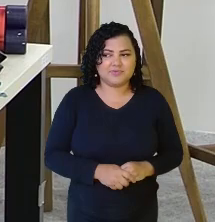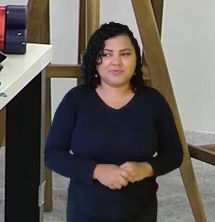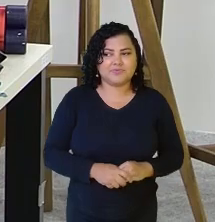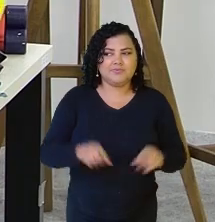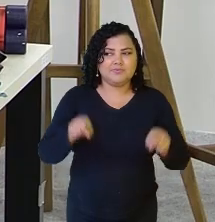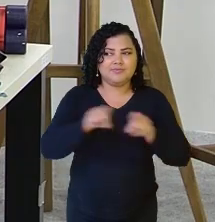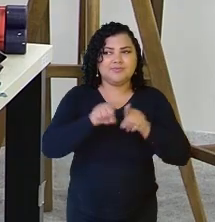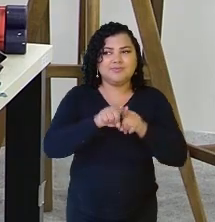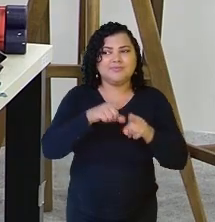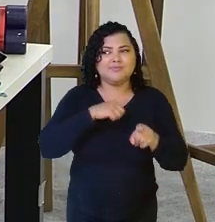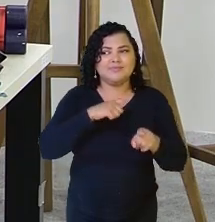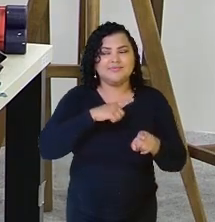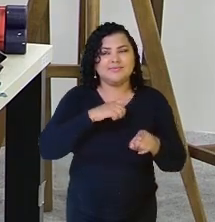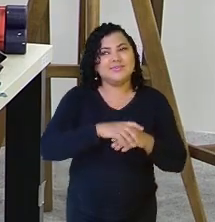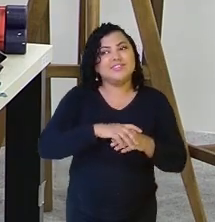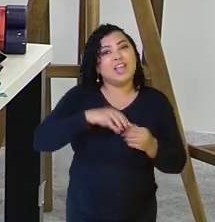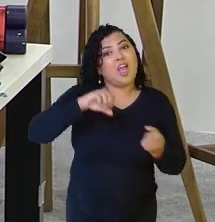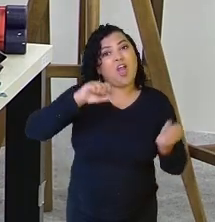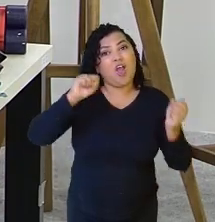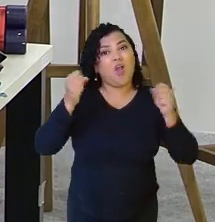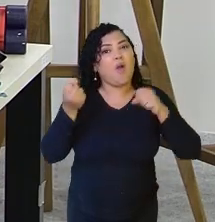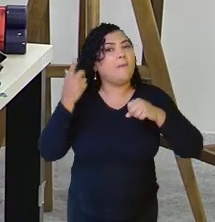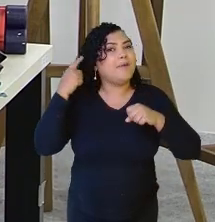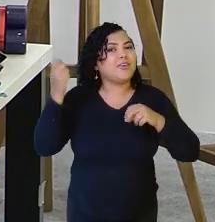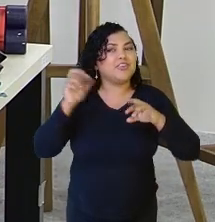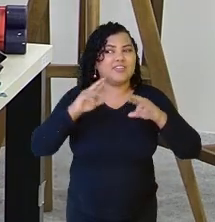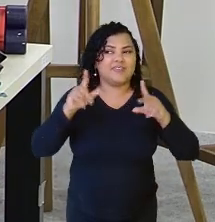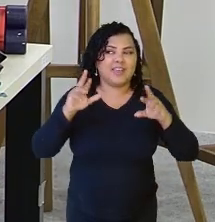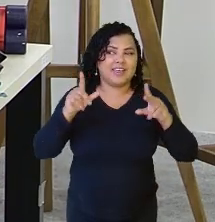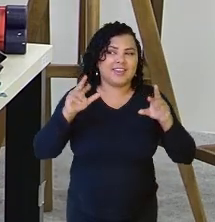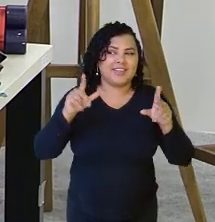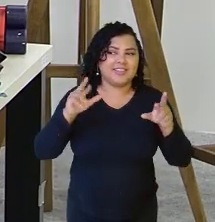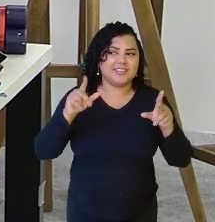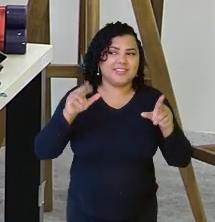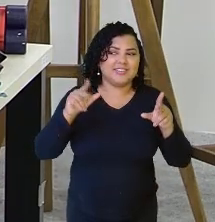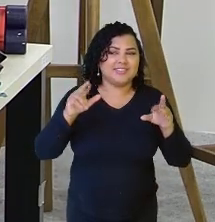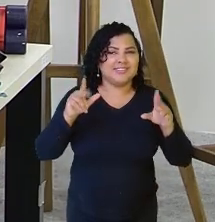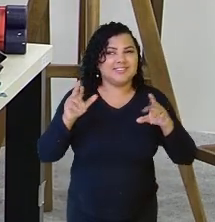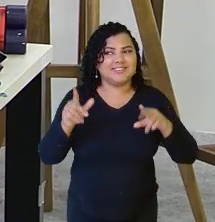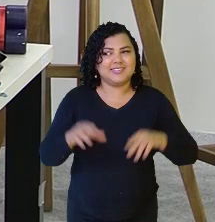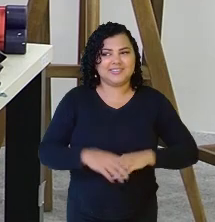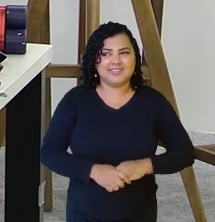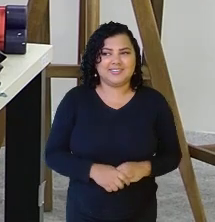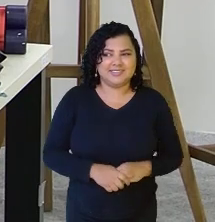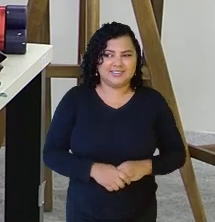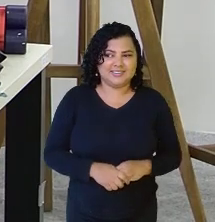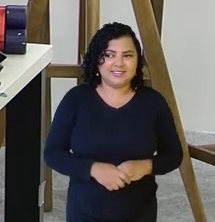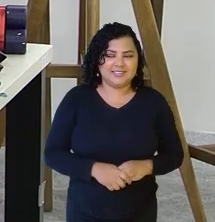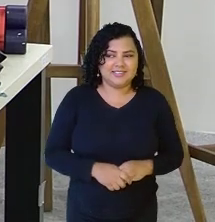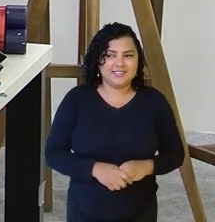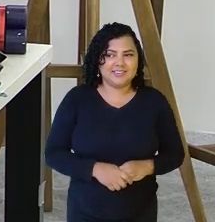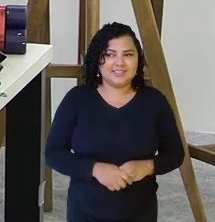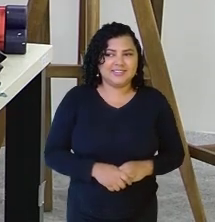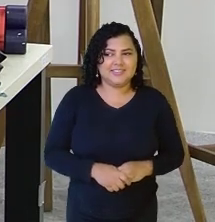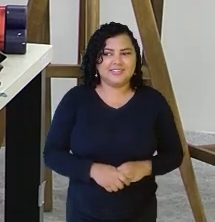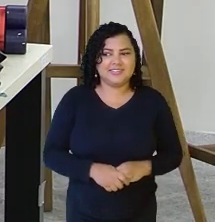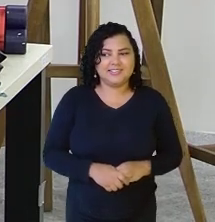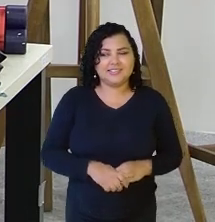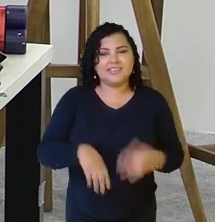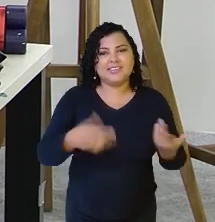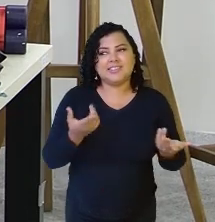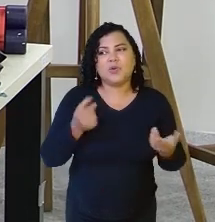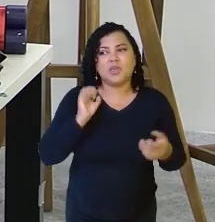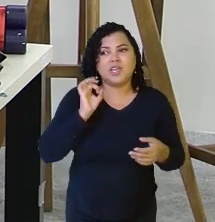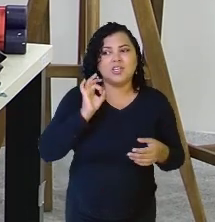temos aqui também, ó, outro tipo de material que são os corrugados. Então, os corrugados, ele